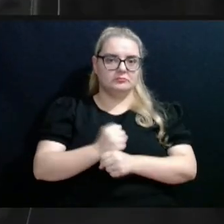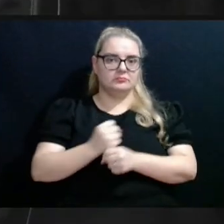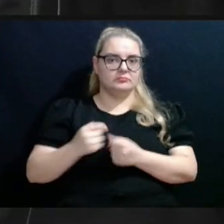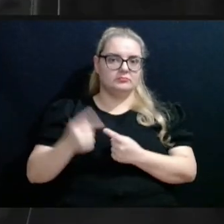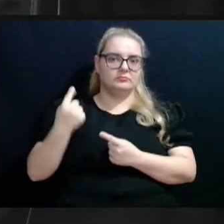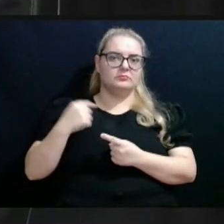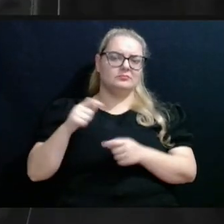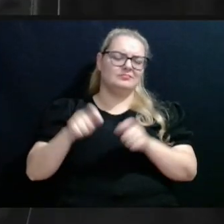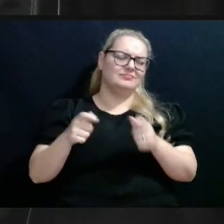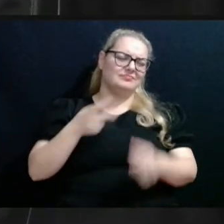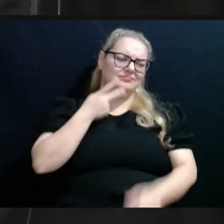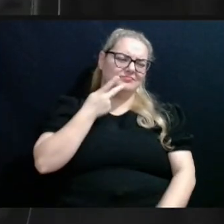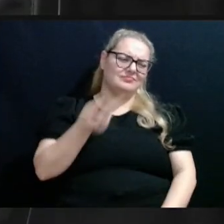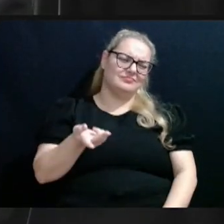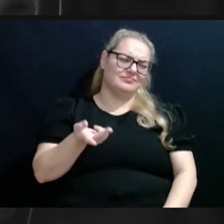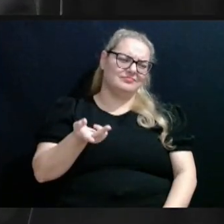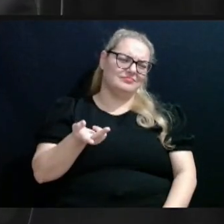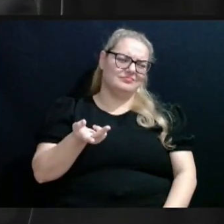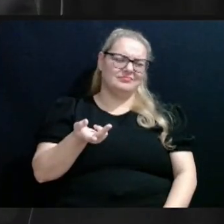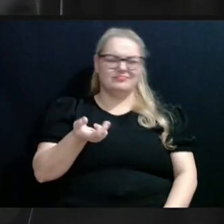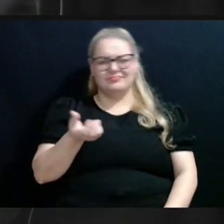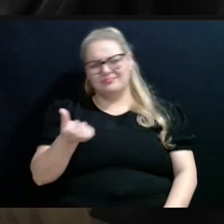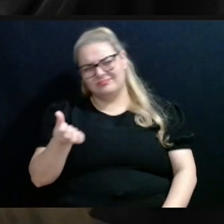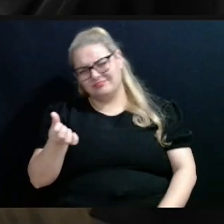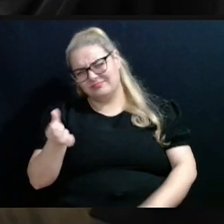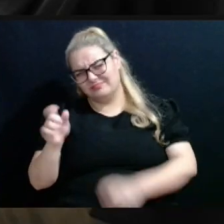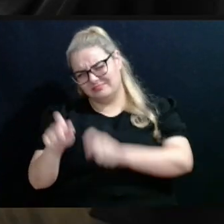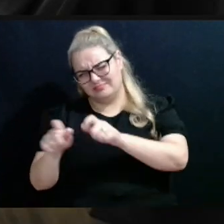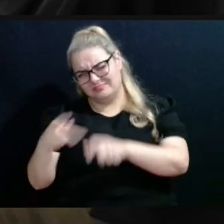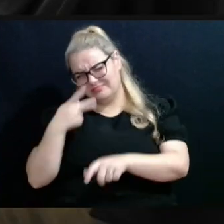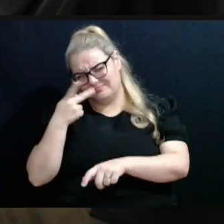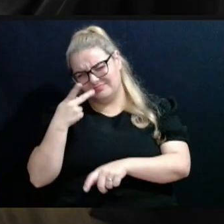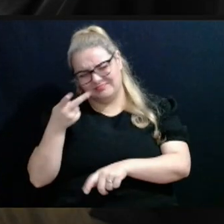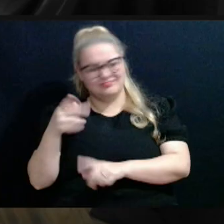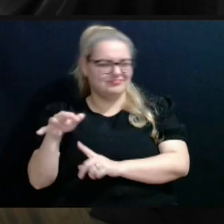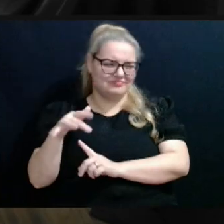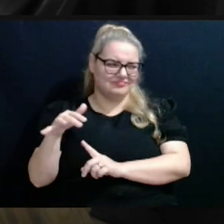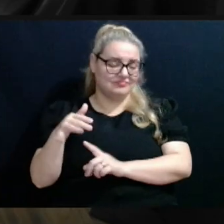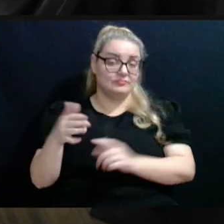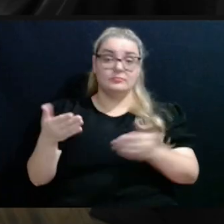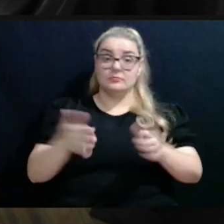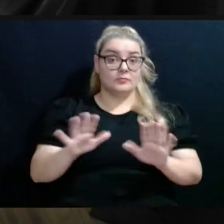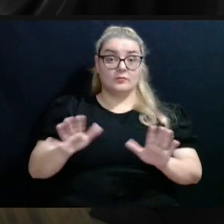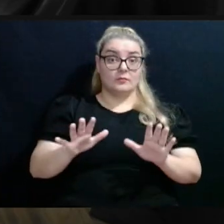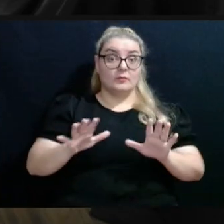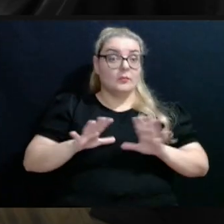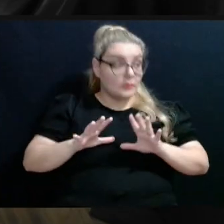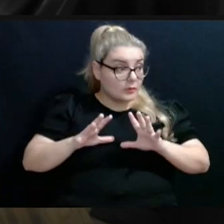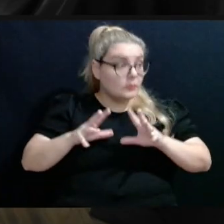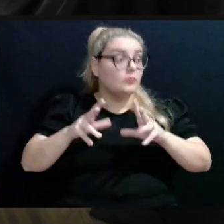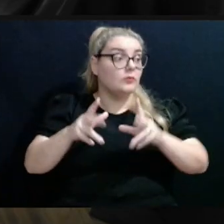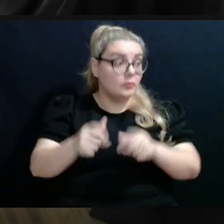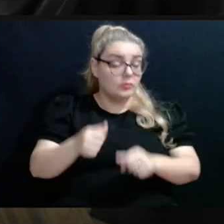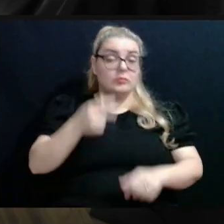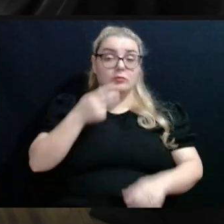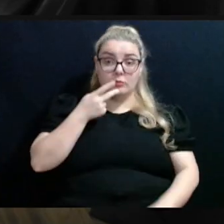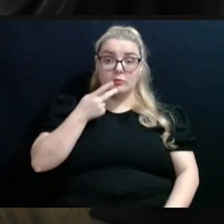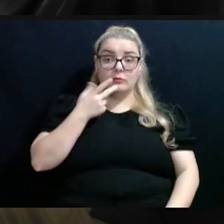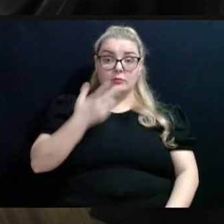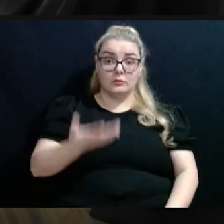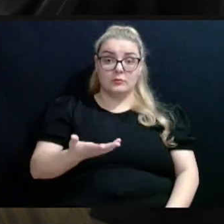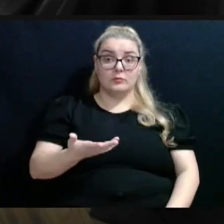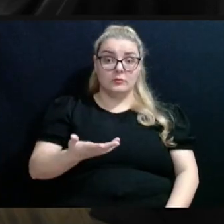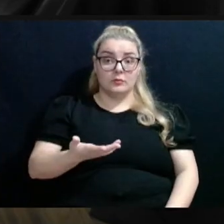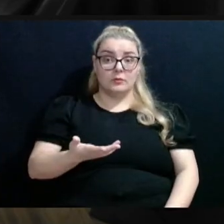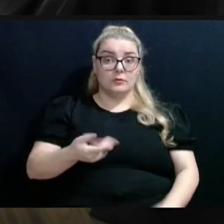falavam assim, meia dúzia de pessoas falam sobre meio ambiente. E hoje não, hoje é uma questão que as pessoas perceberam